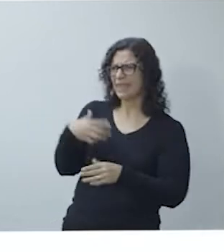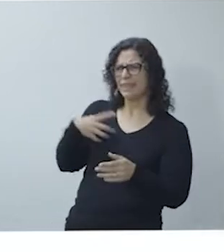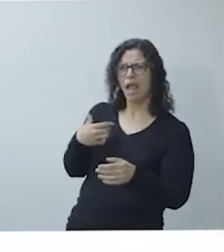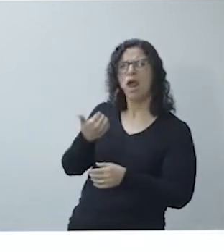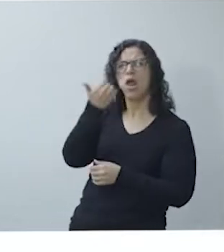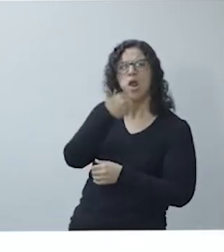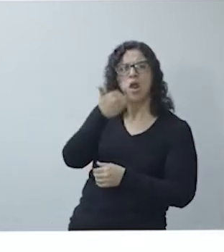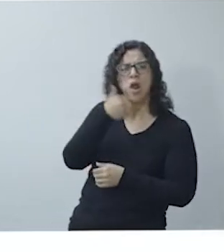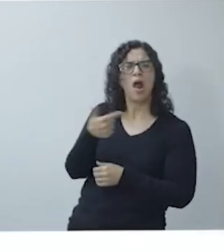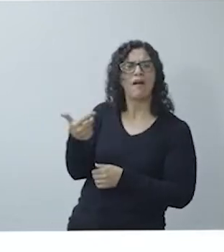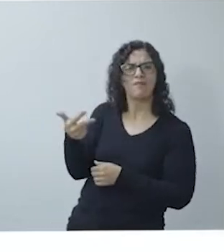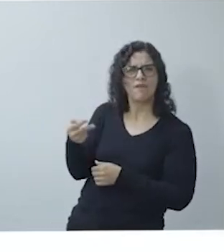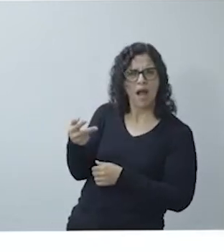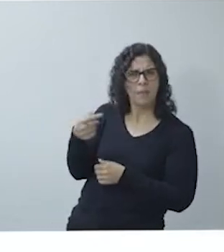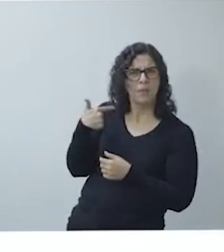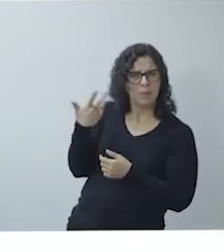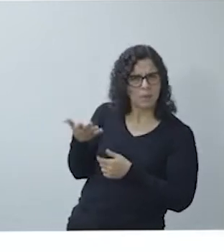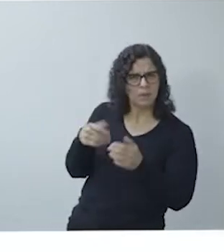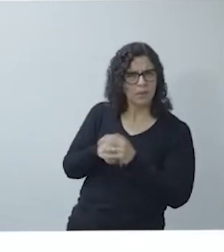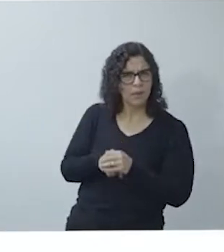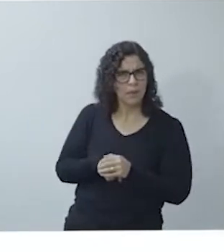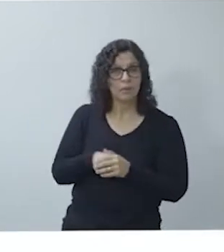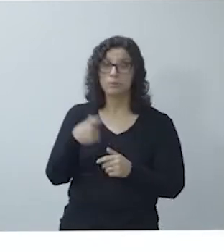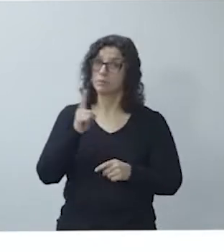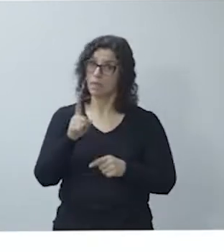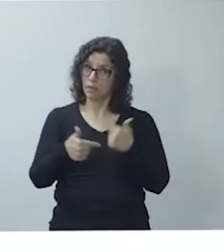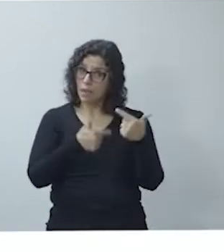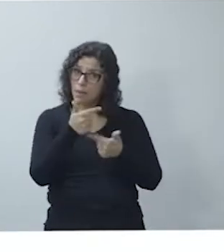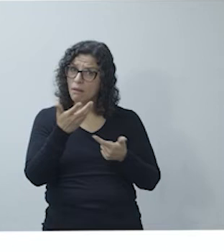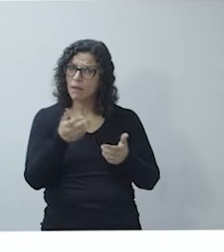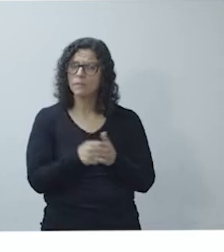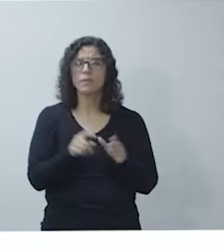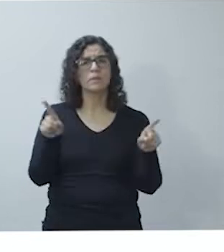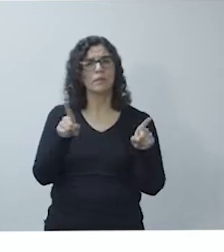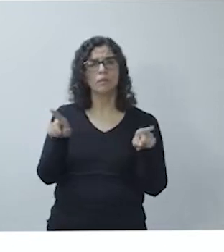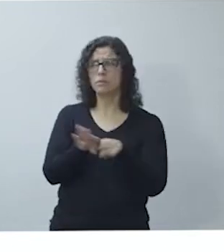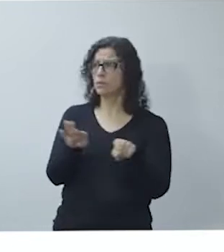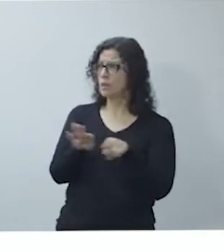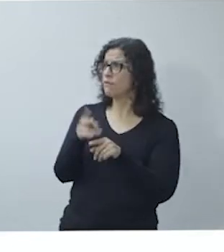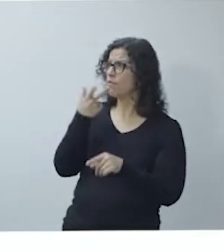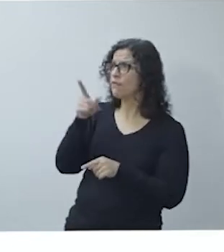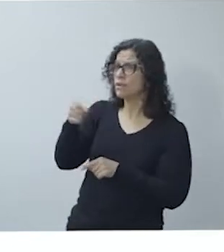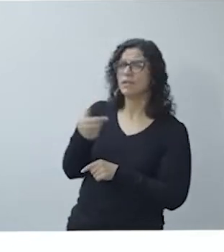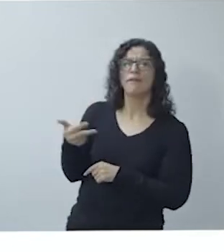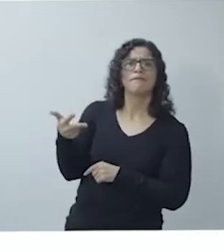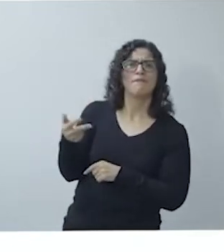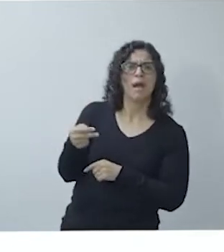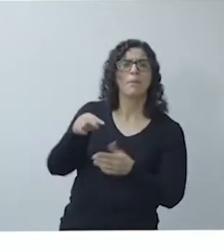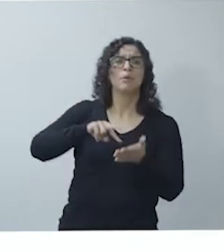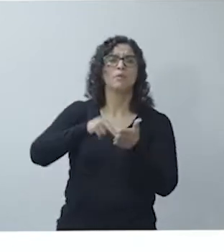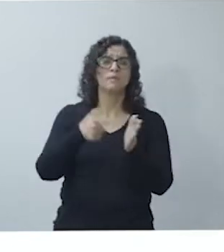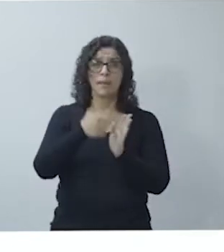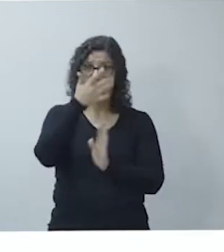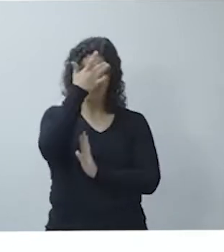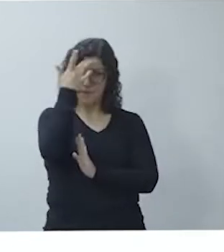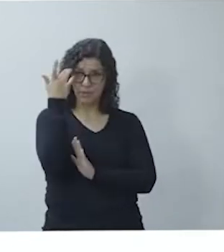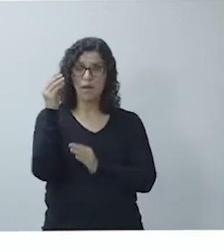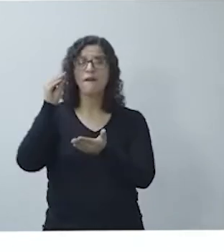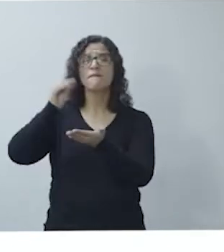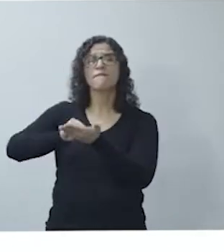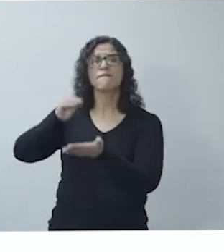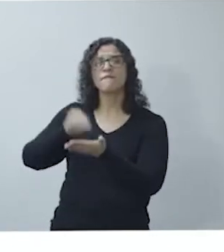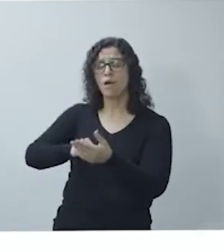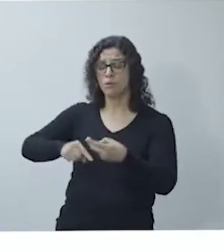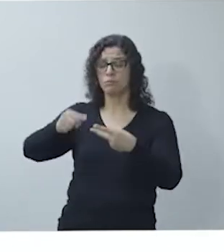vagabundo? Quero trabalhar? Vem dar a mesma coisa. Vagabundo é um sujeito a quem